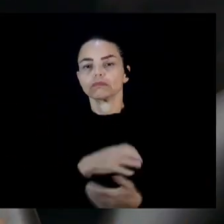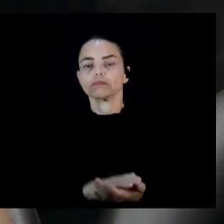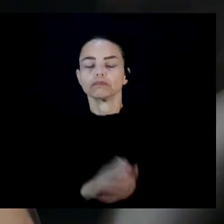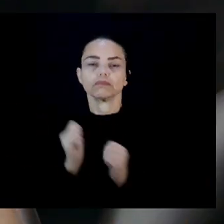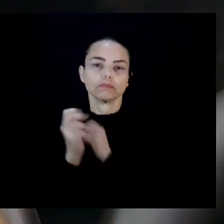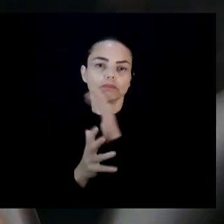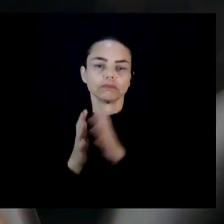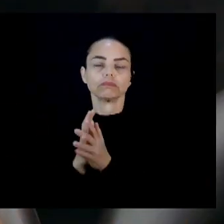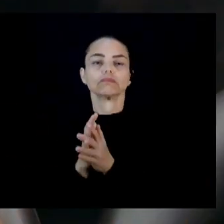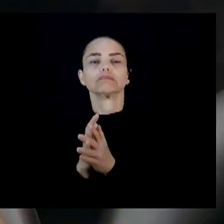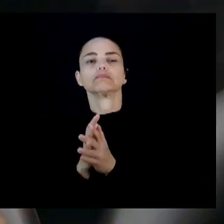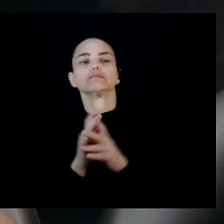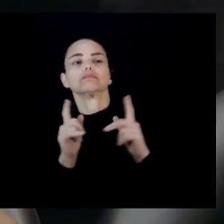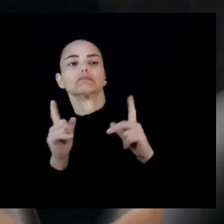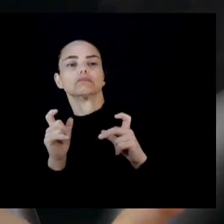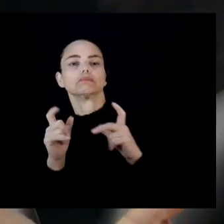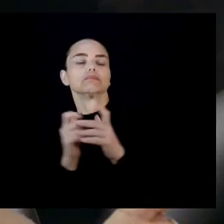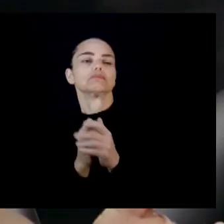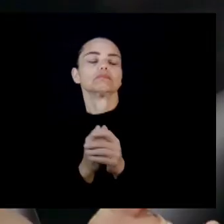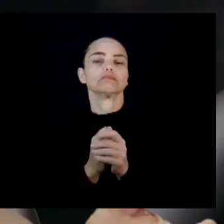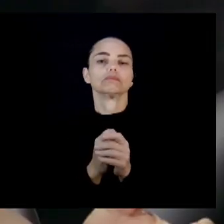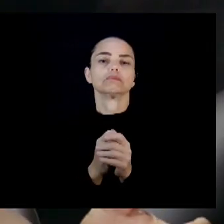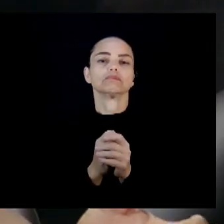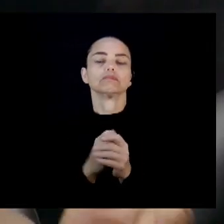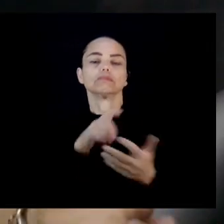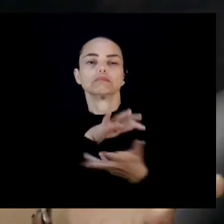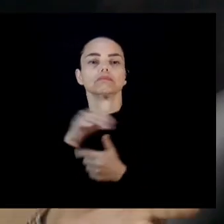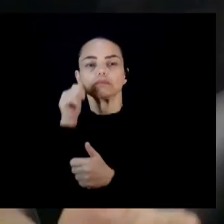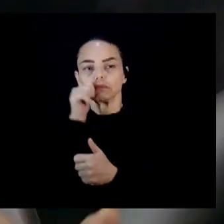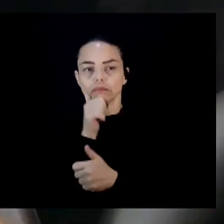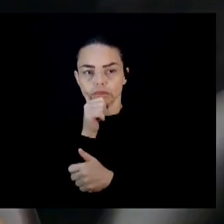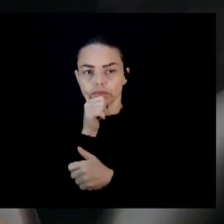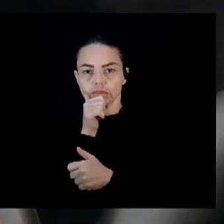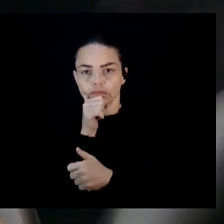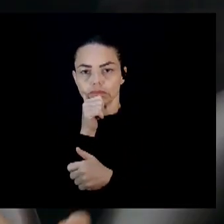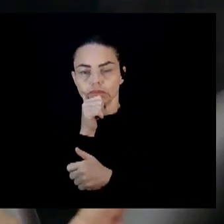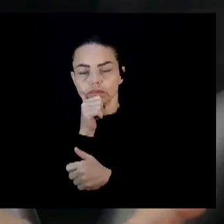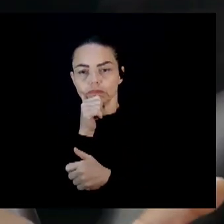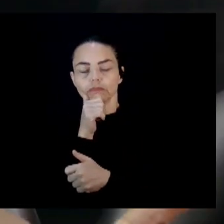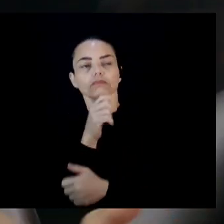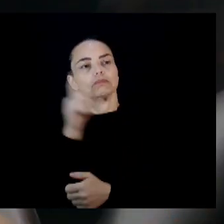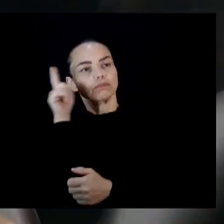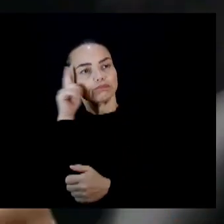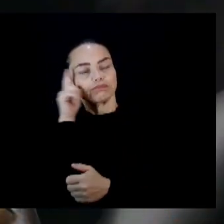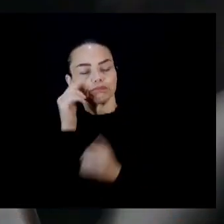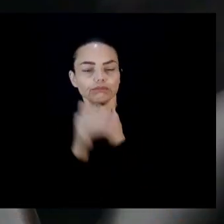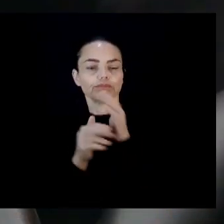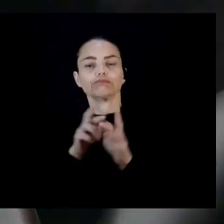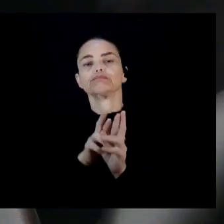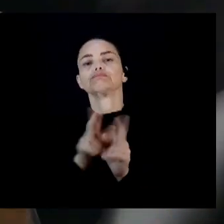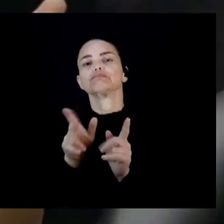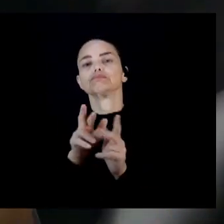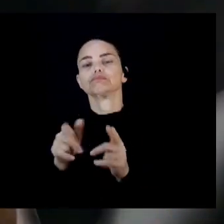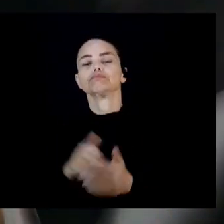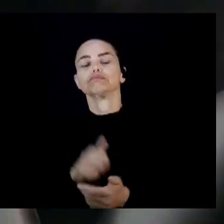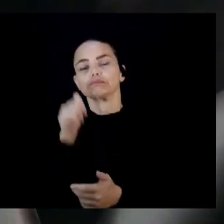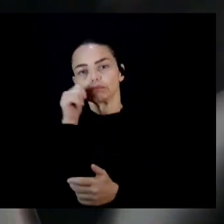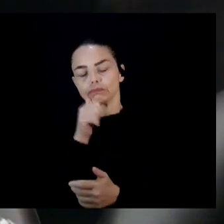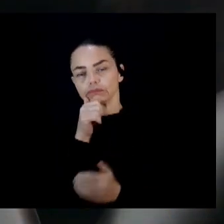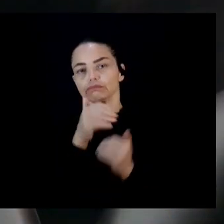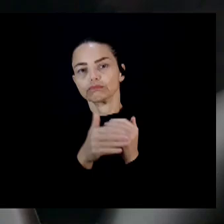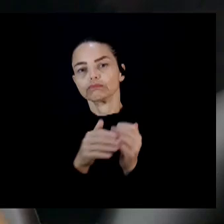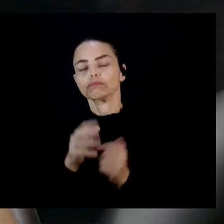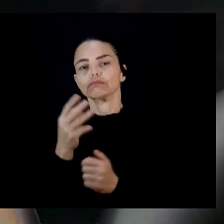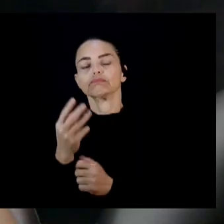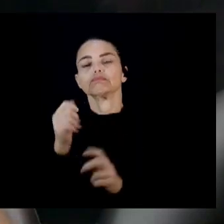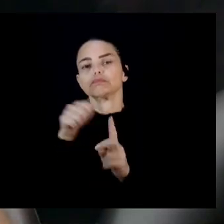performance, né, desse universo da mulher. Cada dia é um dia diferente. Vocês sabem que as mulheres, ao longo de 30 dias, mudam